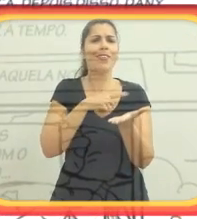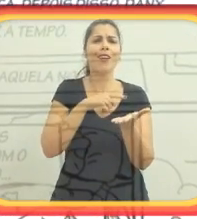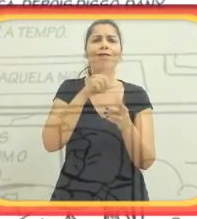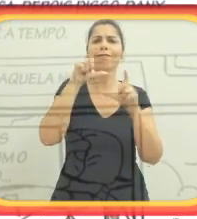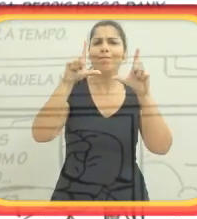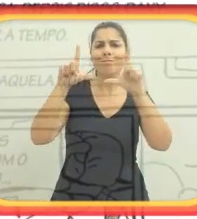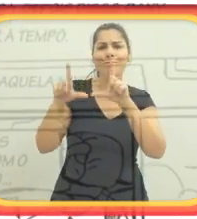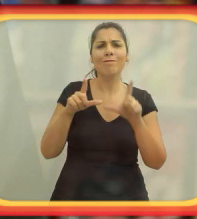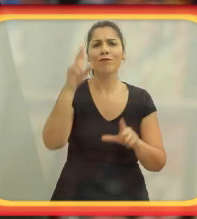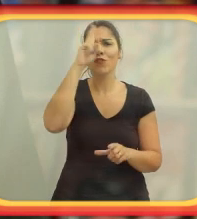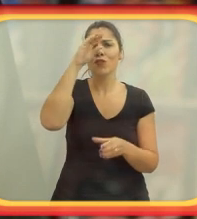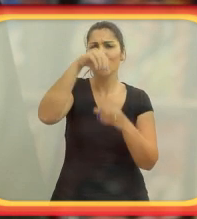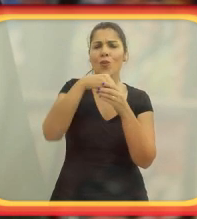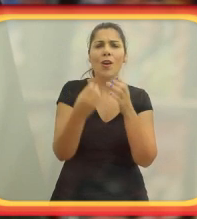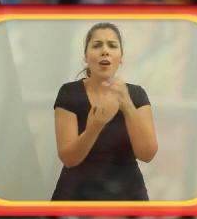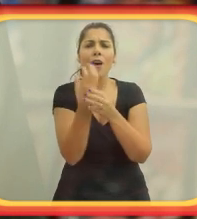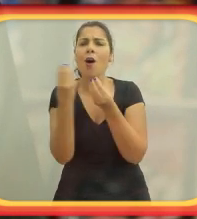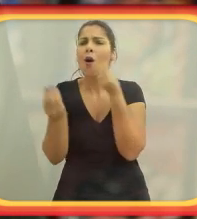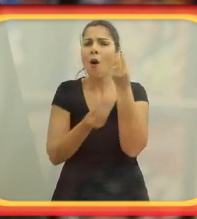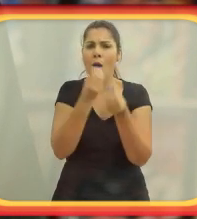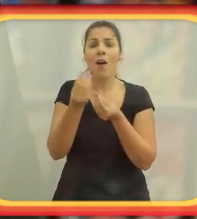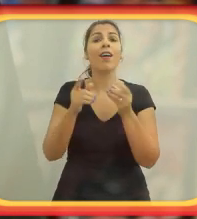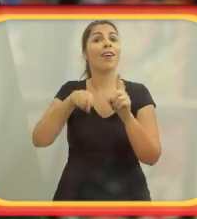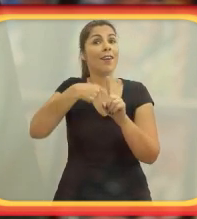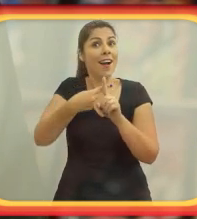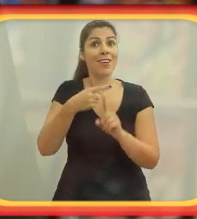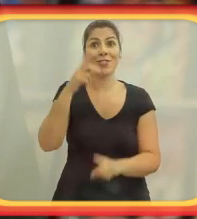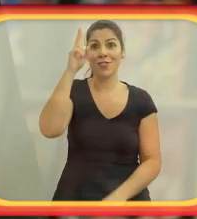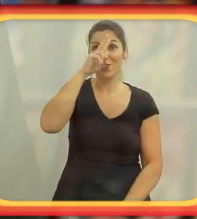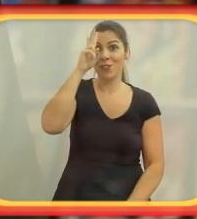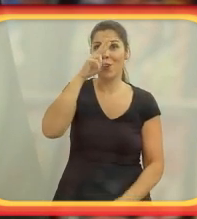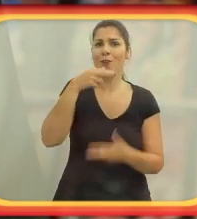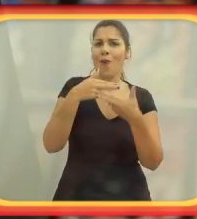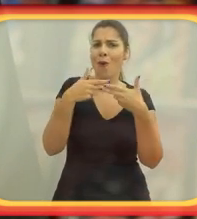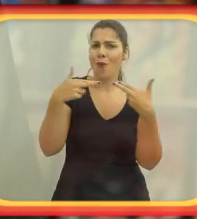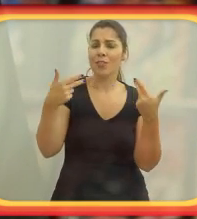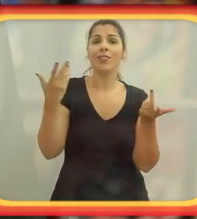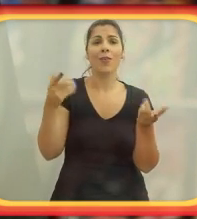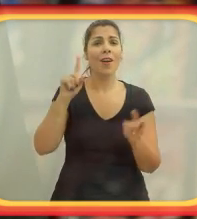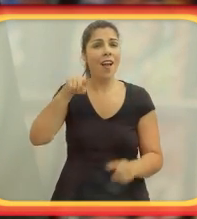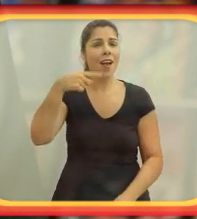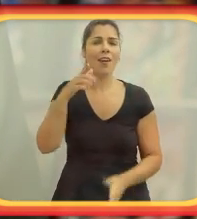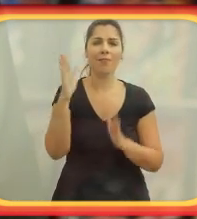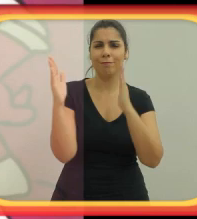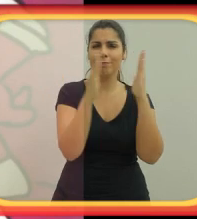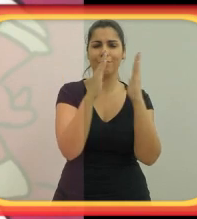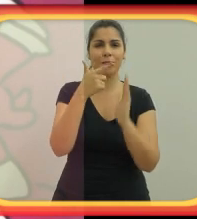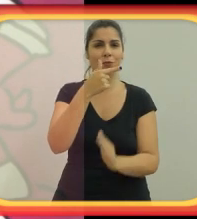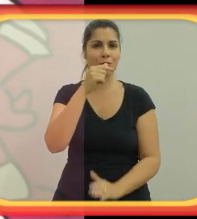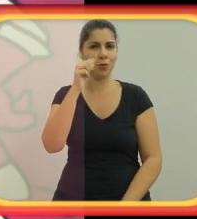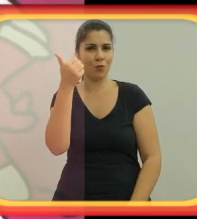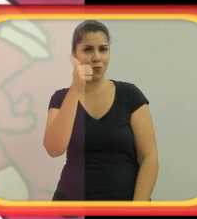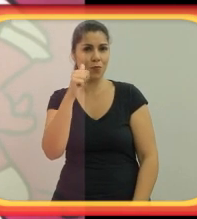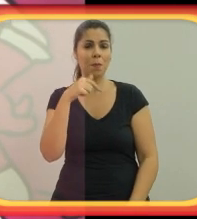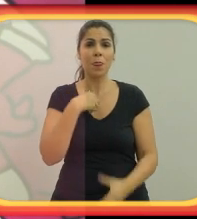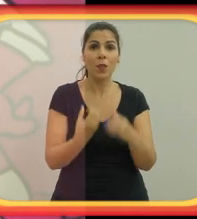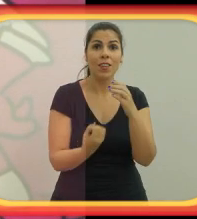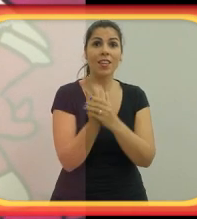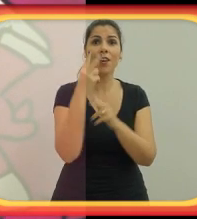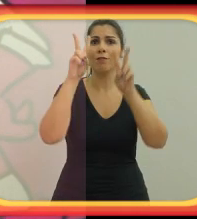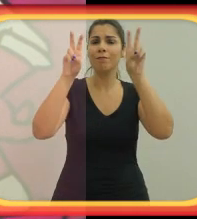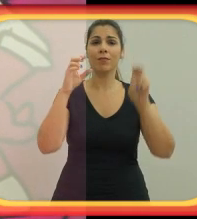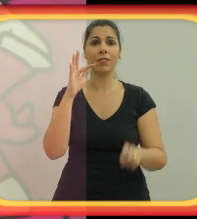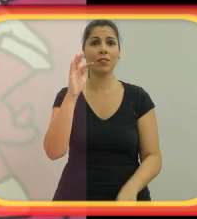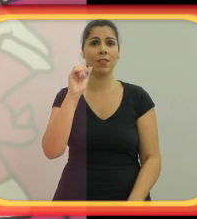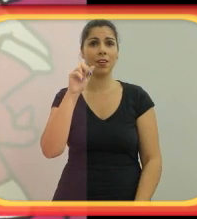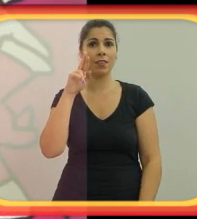o que é protagonista, antagonista, quadro a quadro, os cenários, história, coisa e tal.